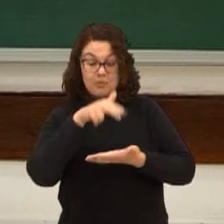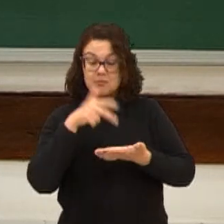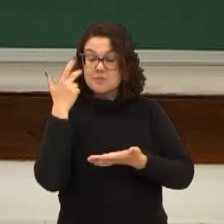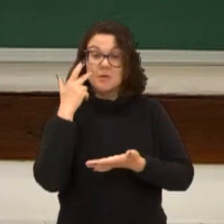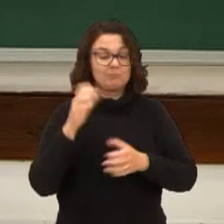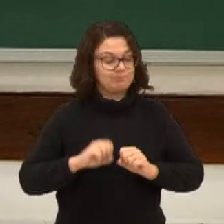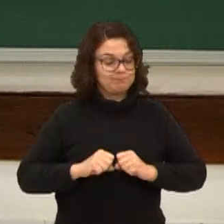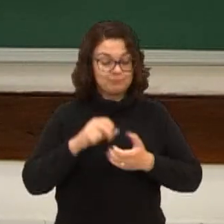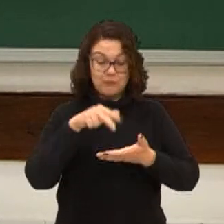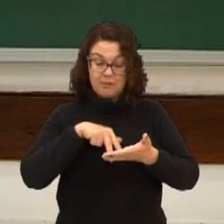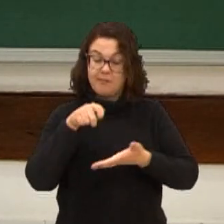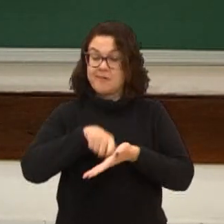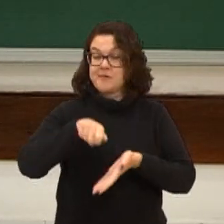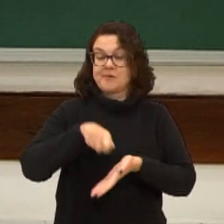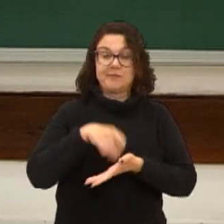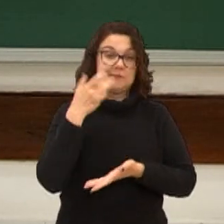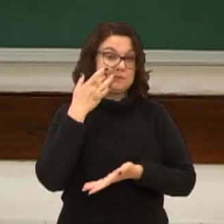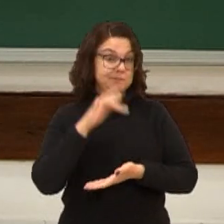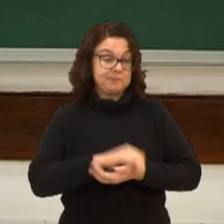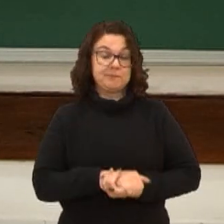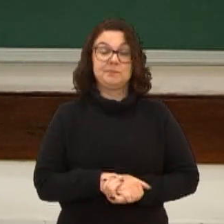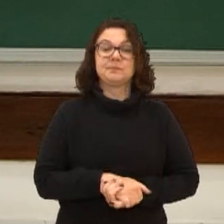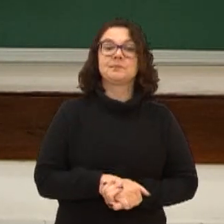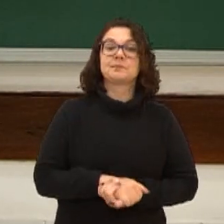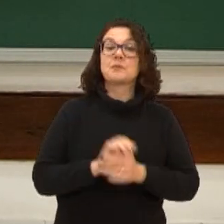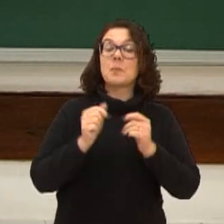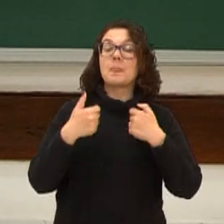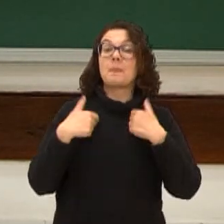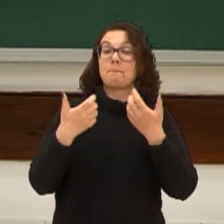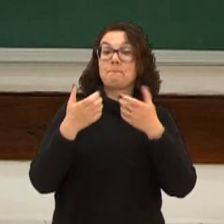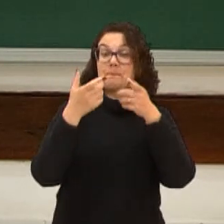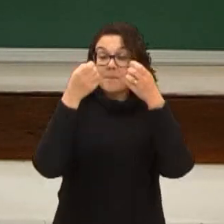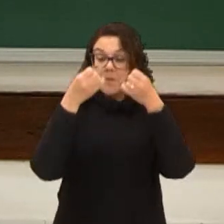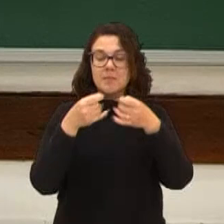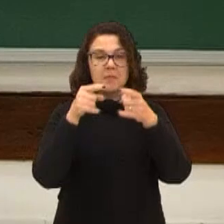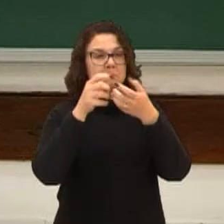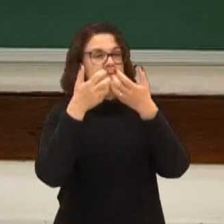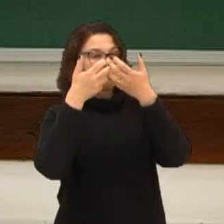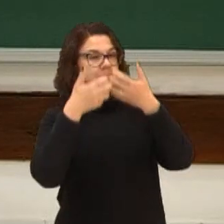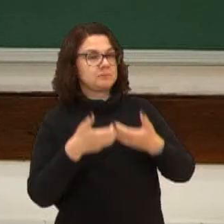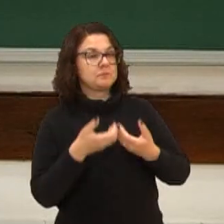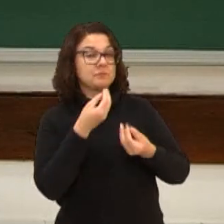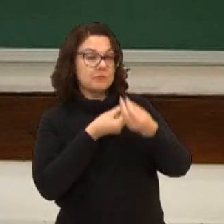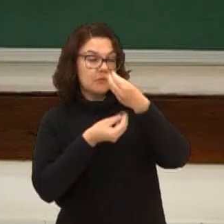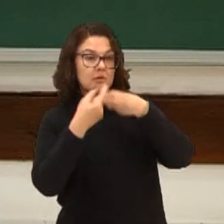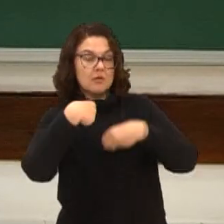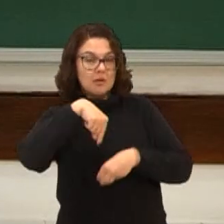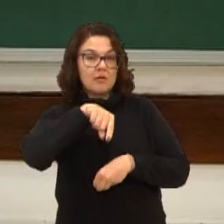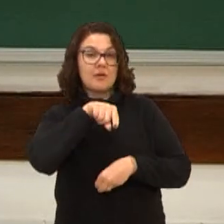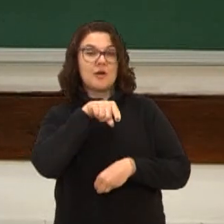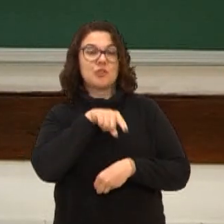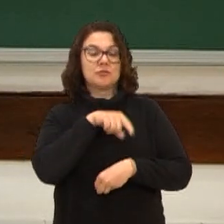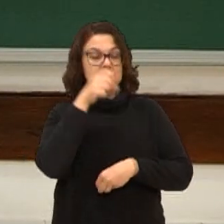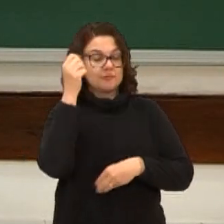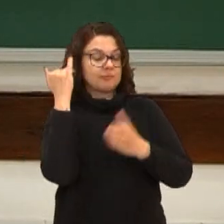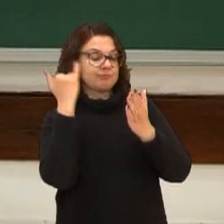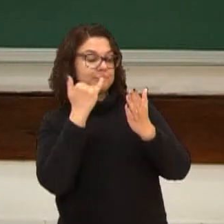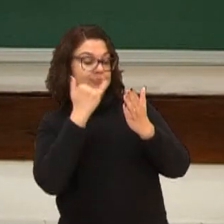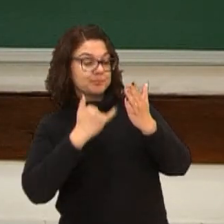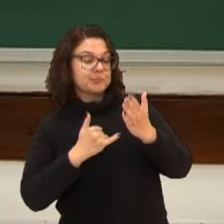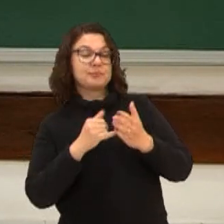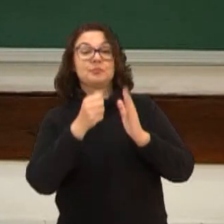aí a capacidade de leitura e escrita. E eu queria convidar vocês a pensar, enquanto nós analisamos esses dados